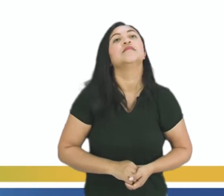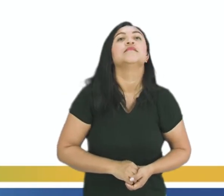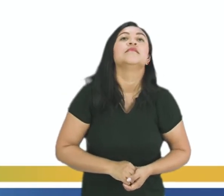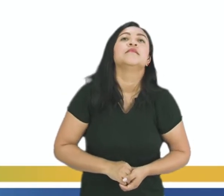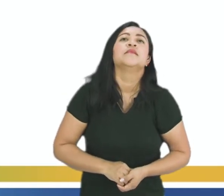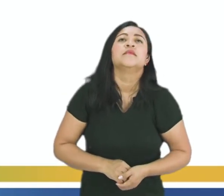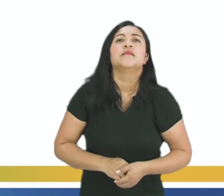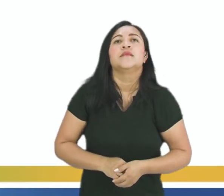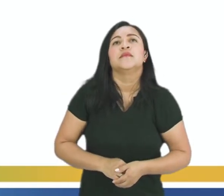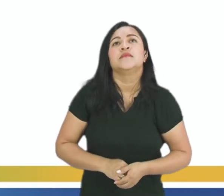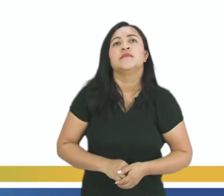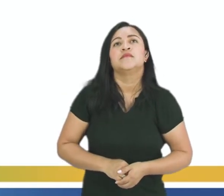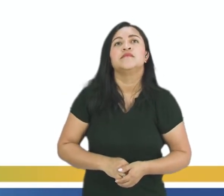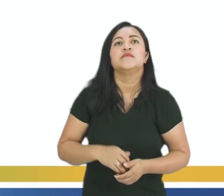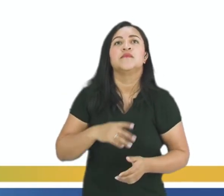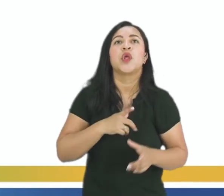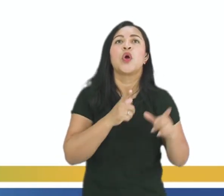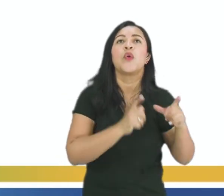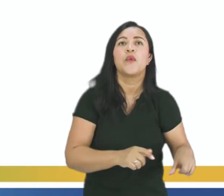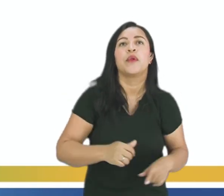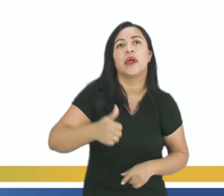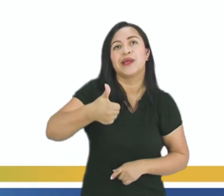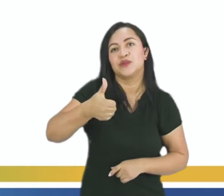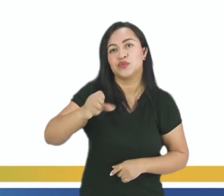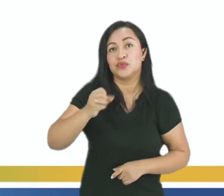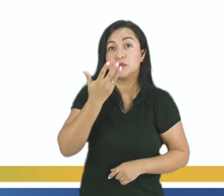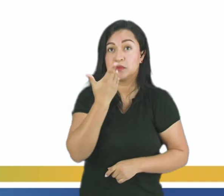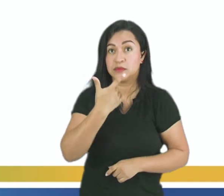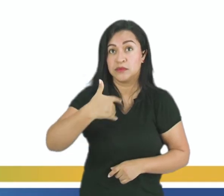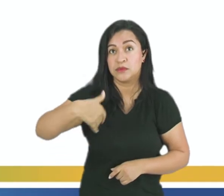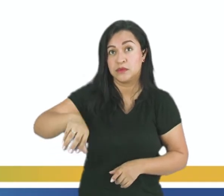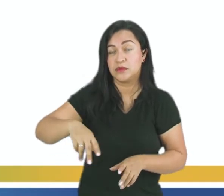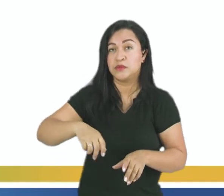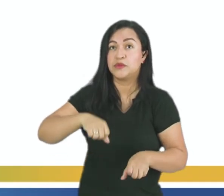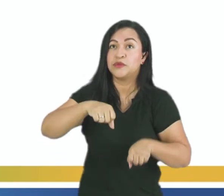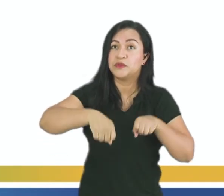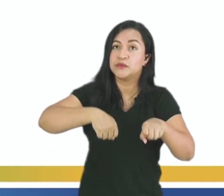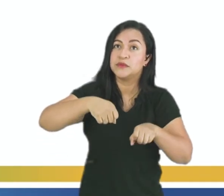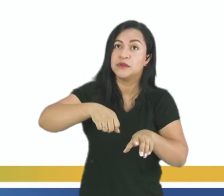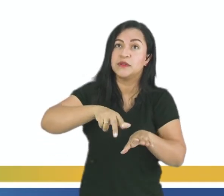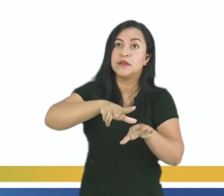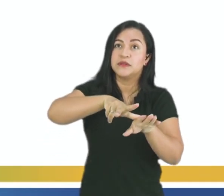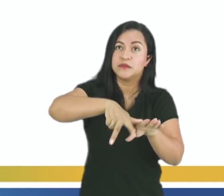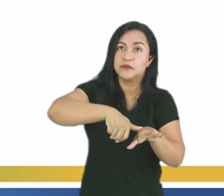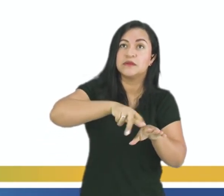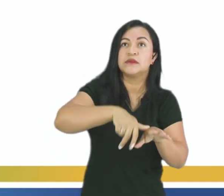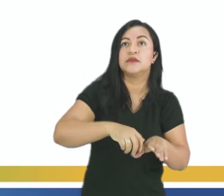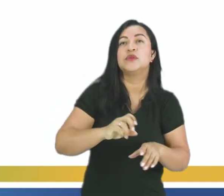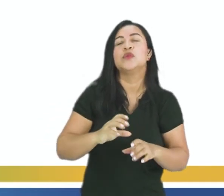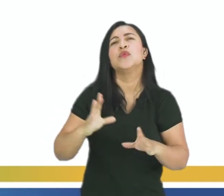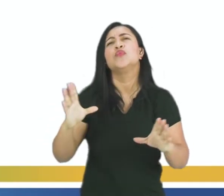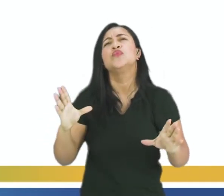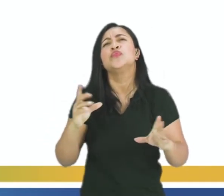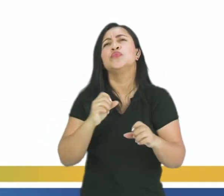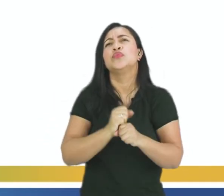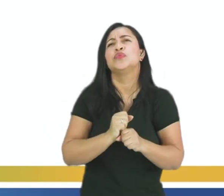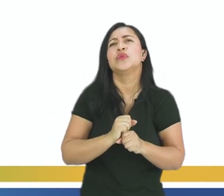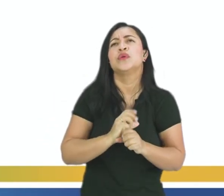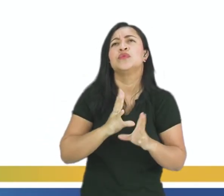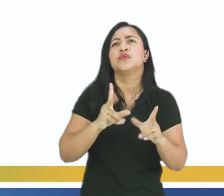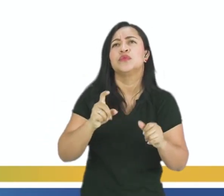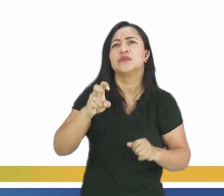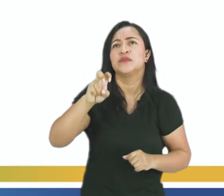há 18 crianças andando de bicicleta ou de skate. No total, há 50 rodas girando pela praça.